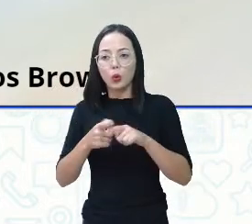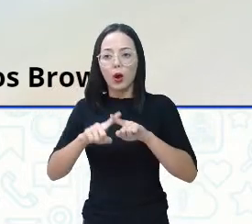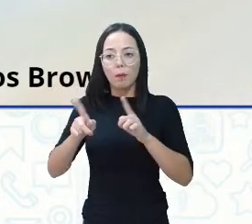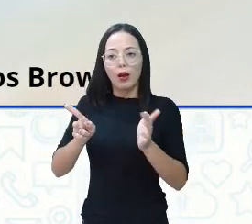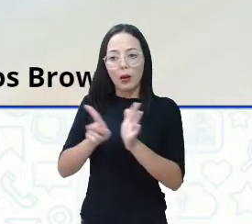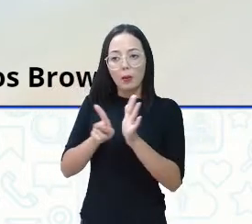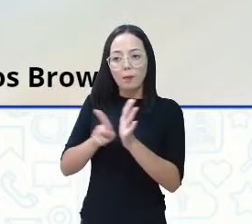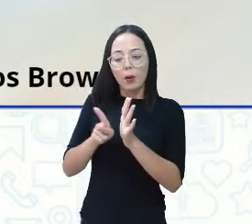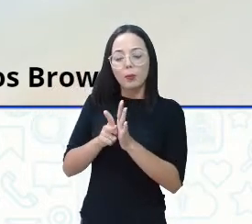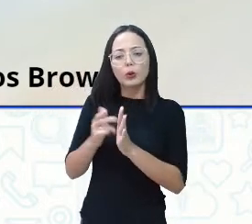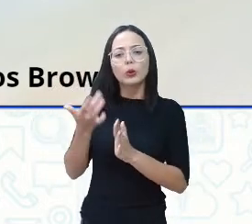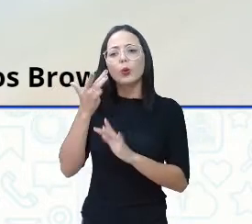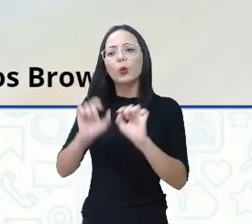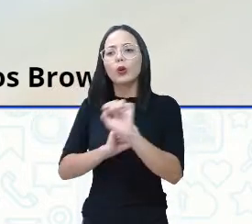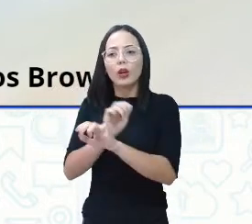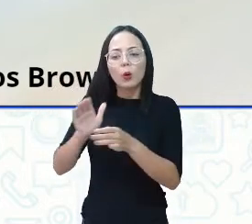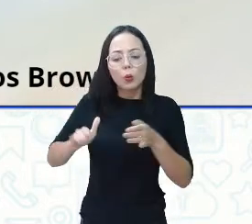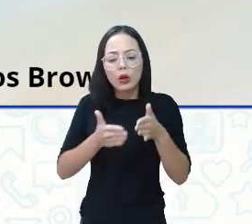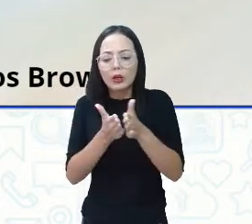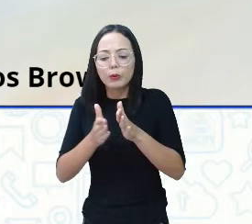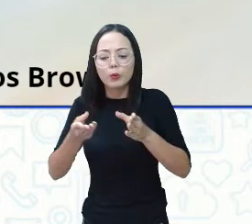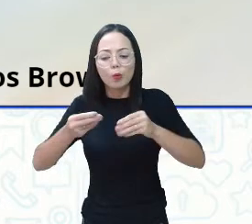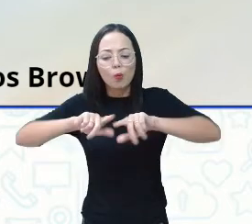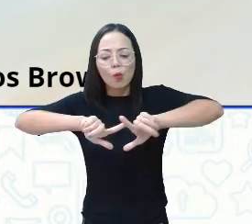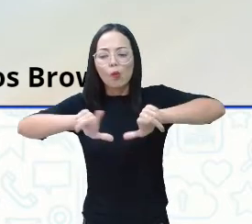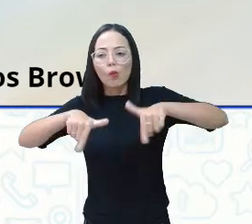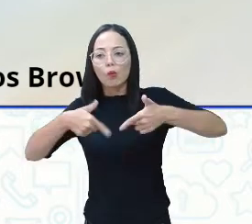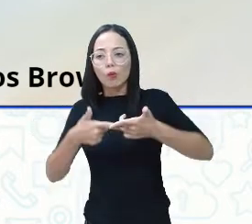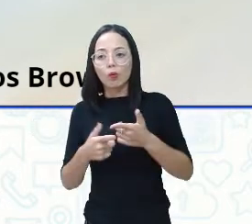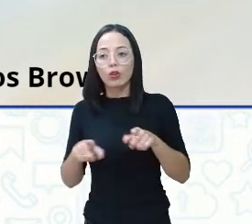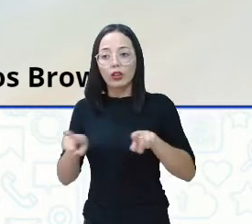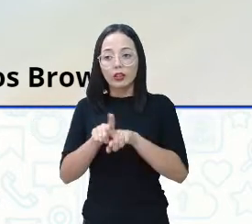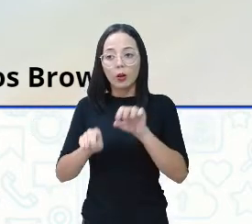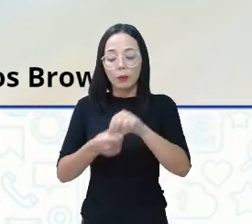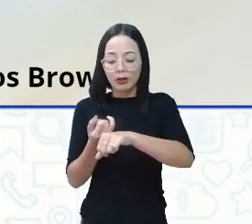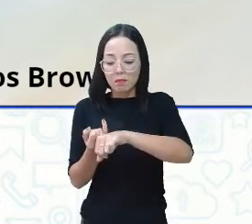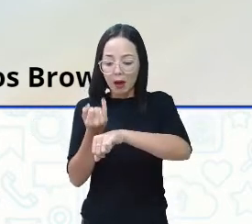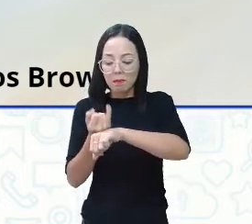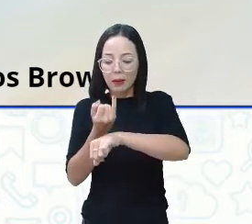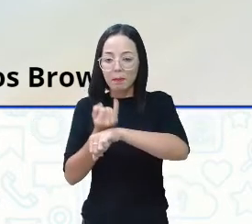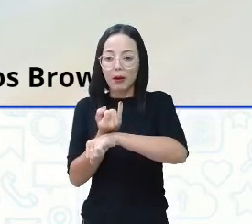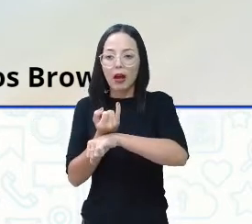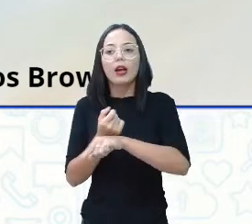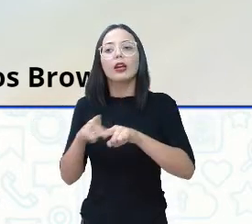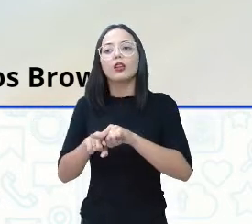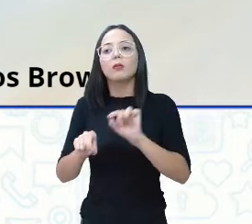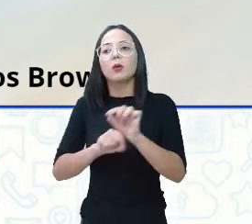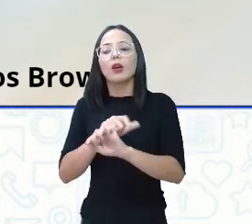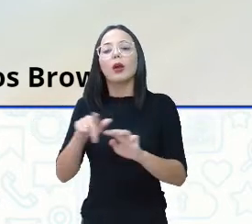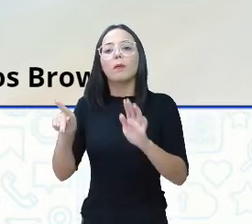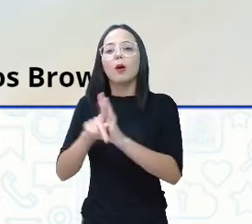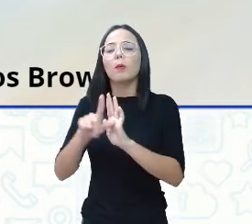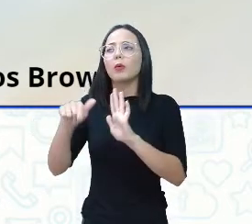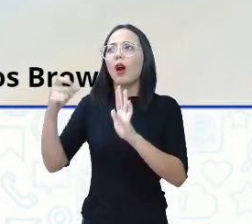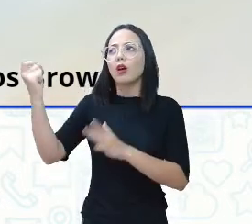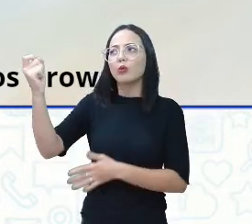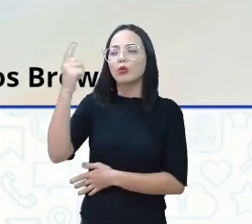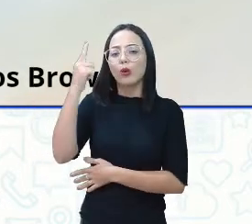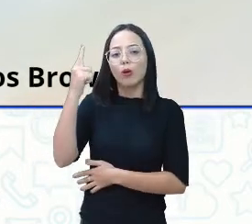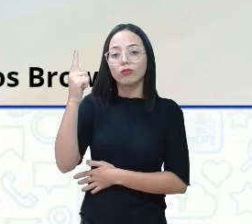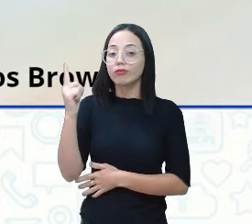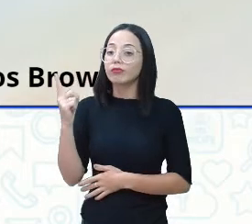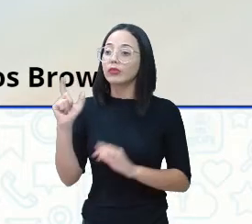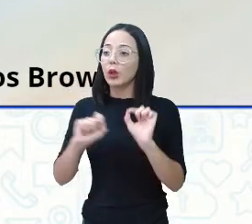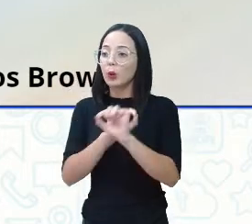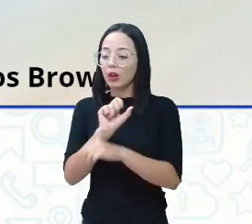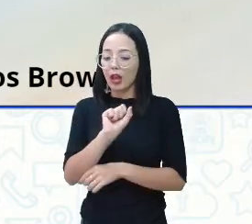seco sem sacar que o caminho é seco, sem sacar que o espinho é seco, sem sacar que seco é ser sol. Então, a gente tem